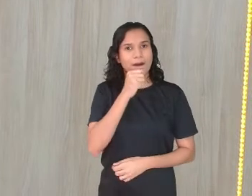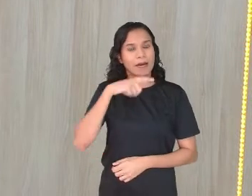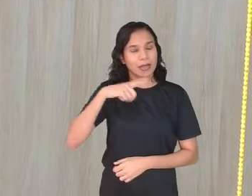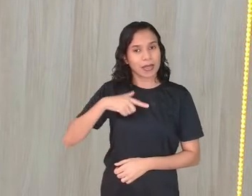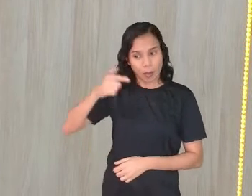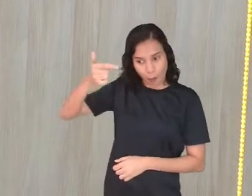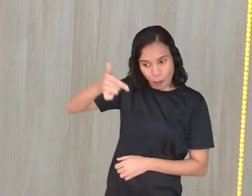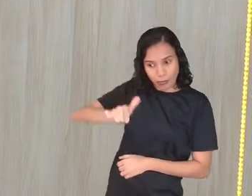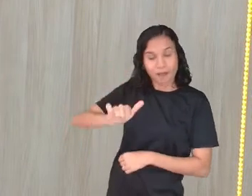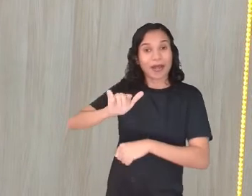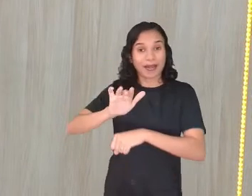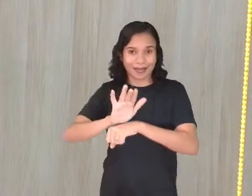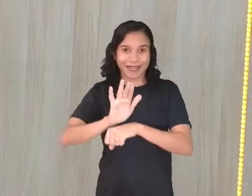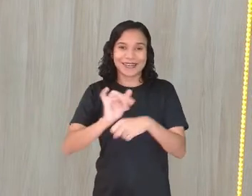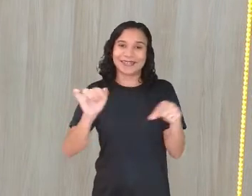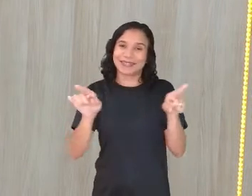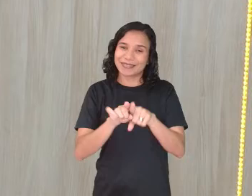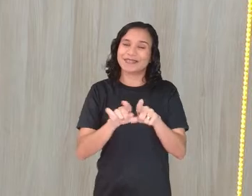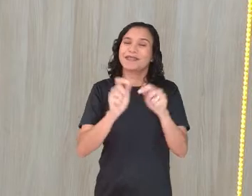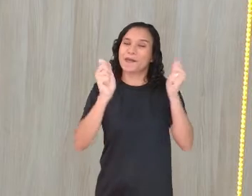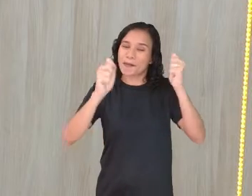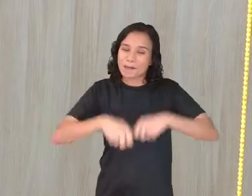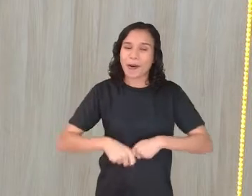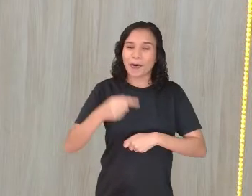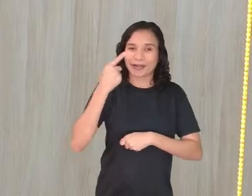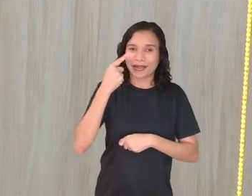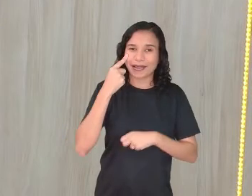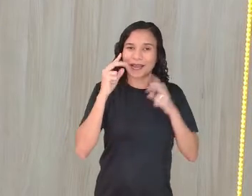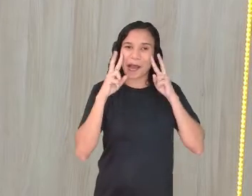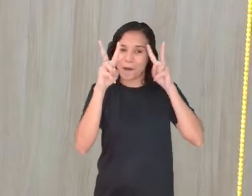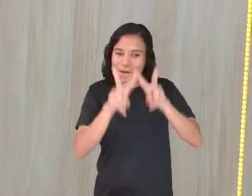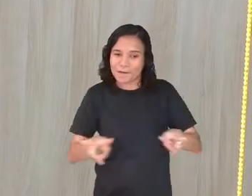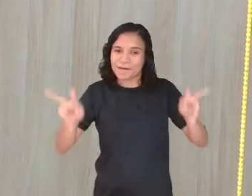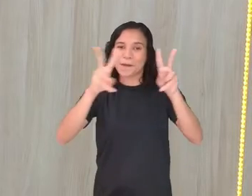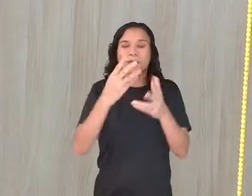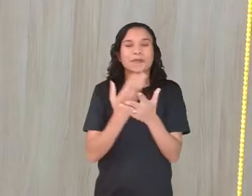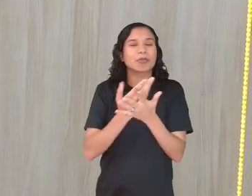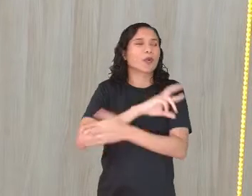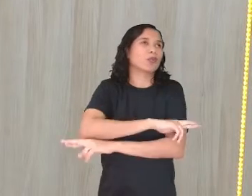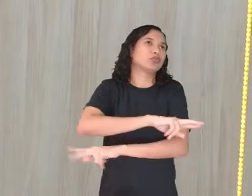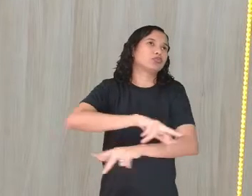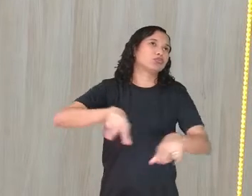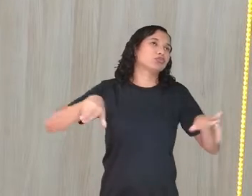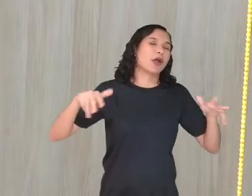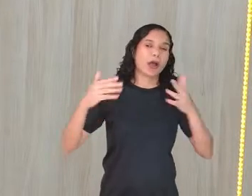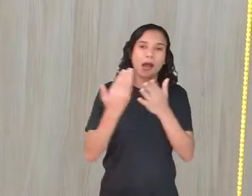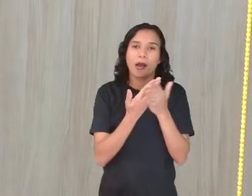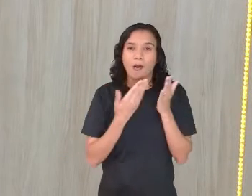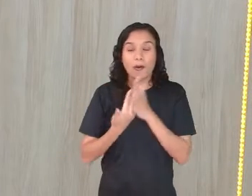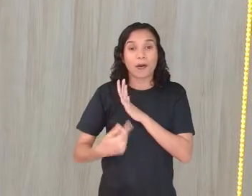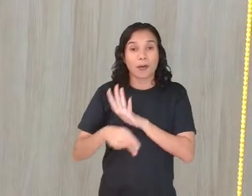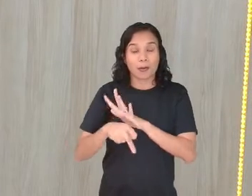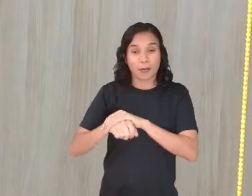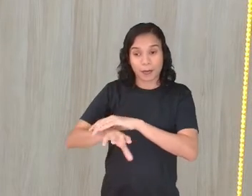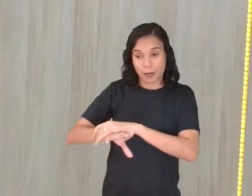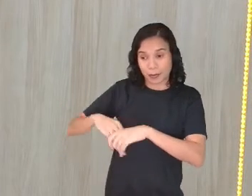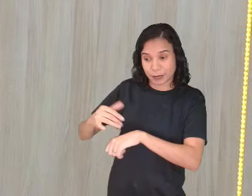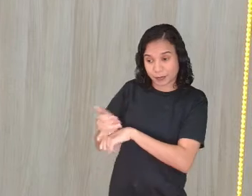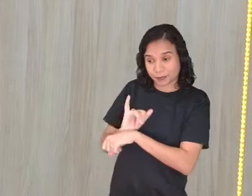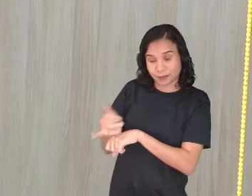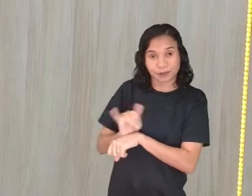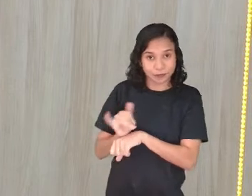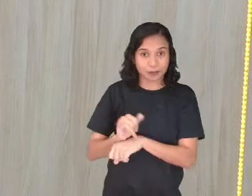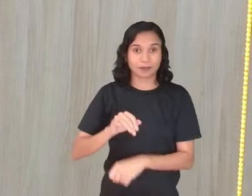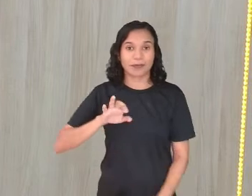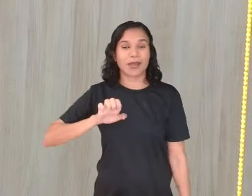reprise à tarde e você pode acessar essa aula, e entre outras, no canal do Educa Recife,